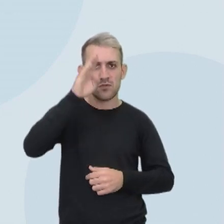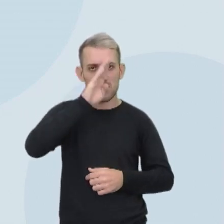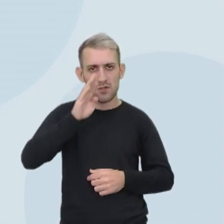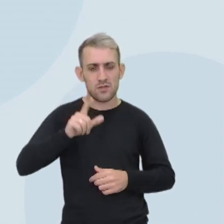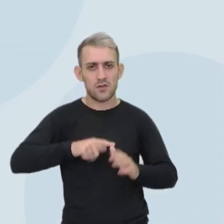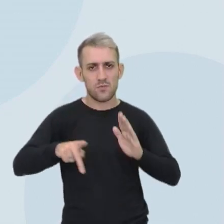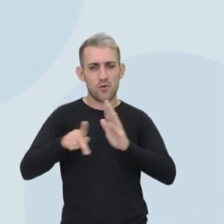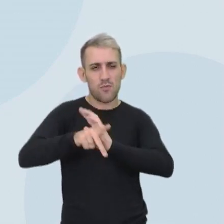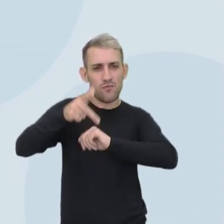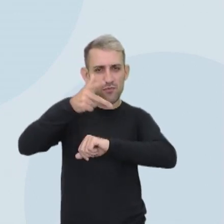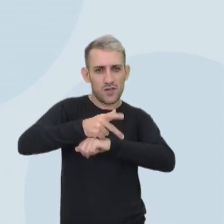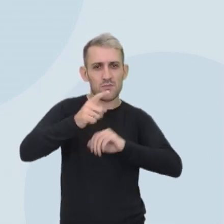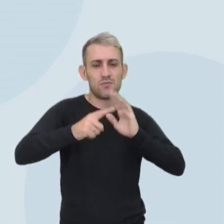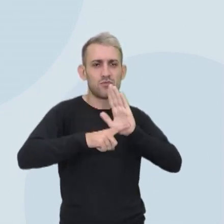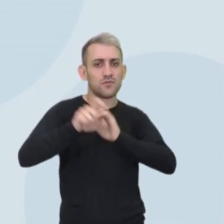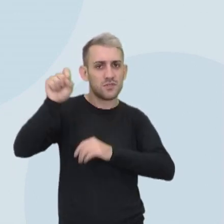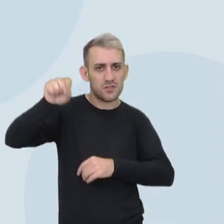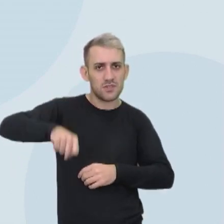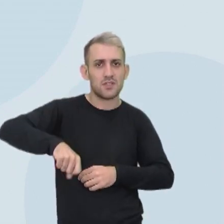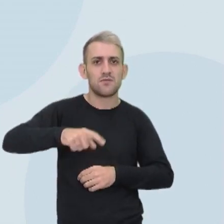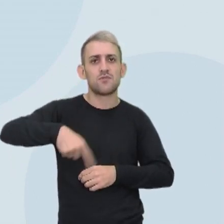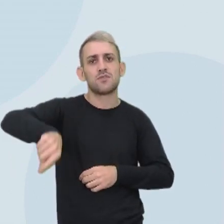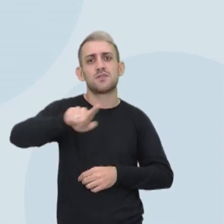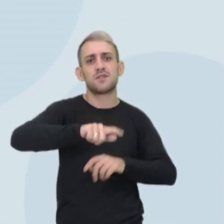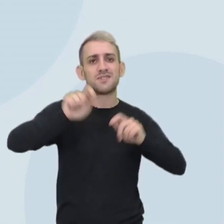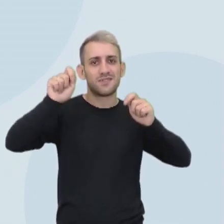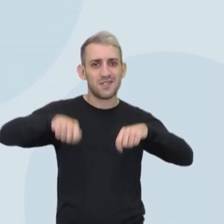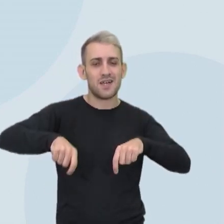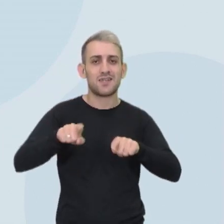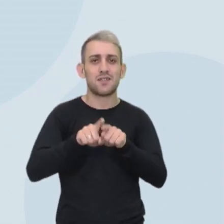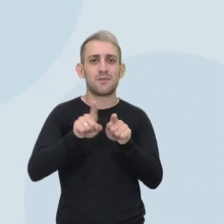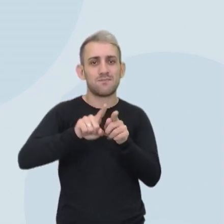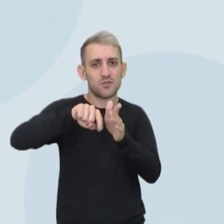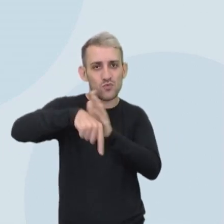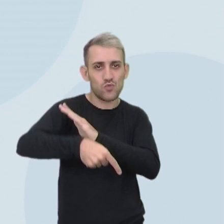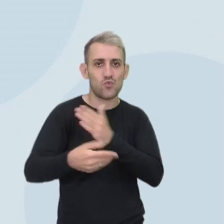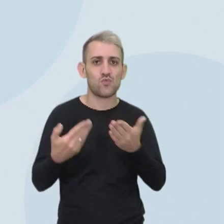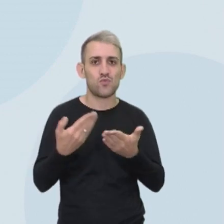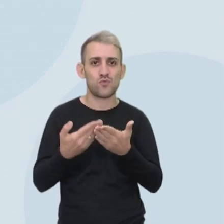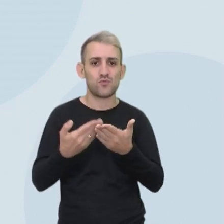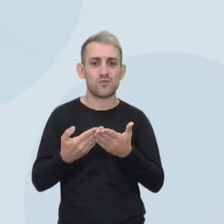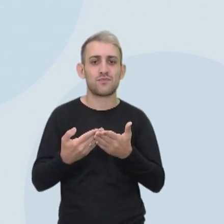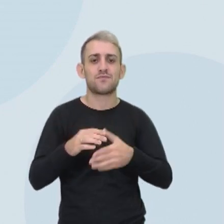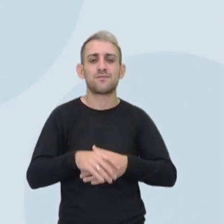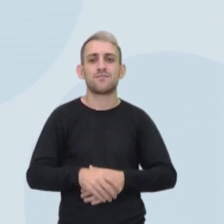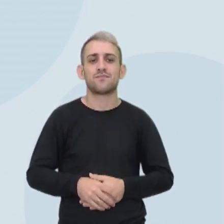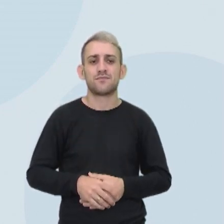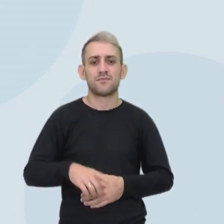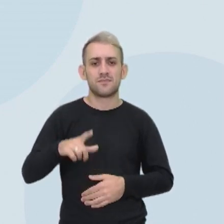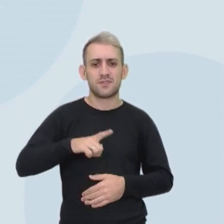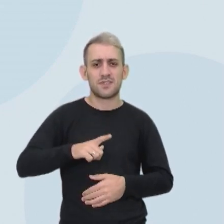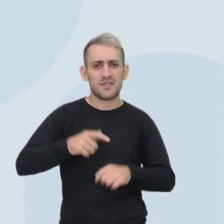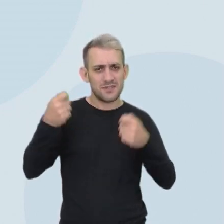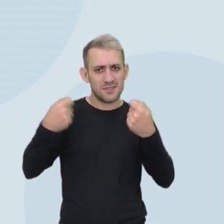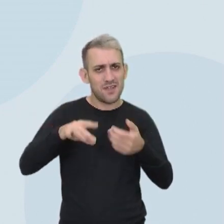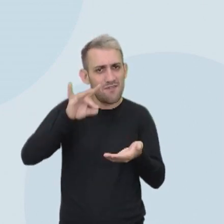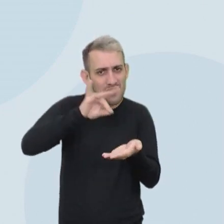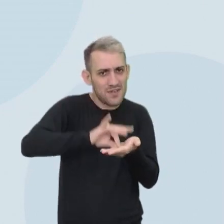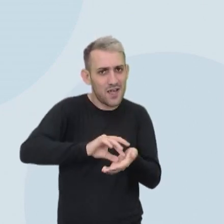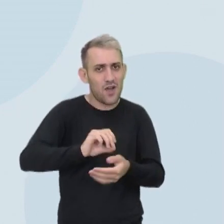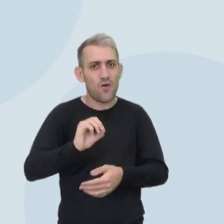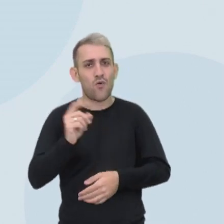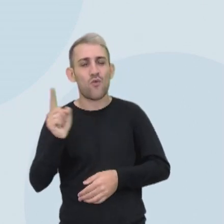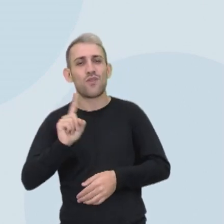próprio vídeo já mostrou que sim, e vocês podem depois, obviamente, se aprofundar um pouco mais. Realmente há essa necessidade ou não é